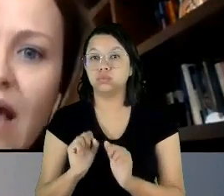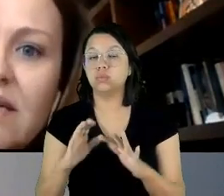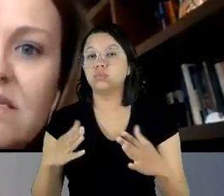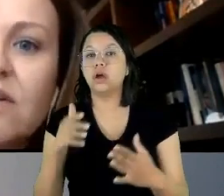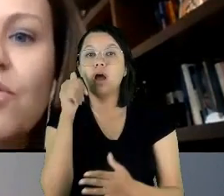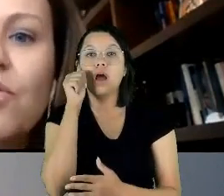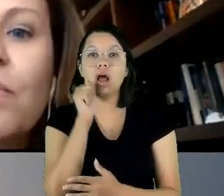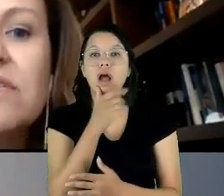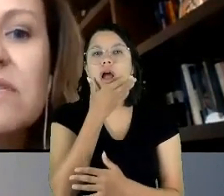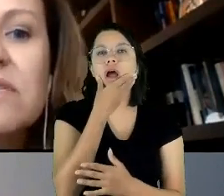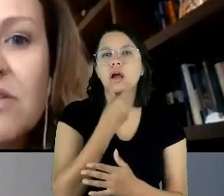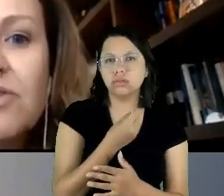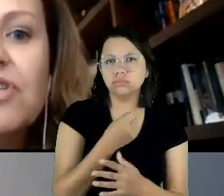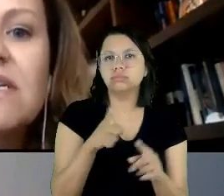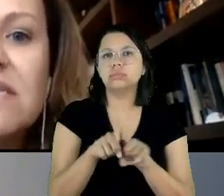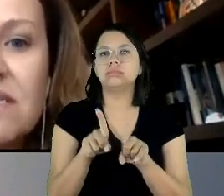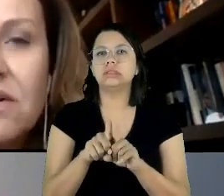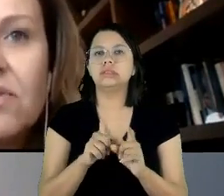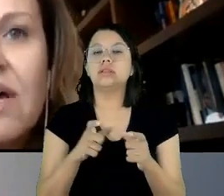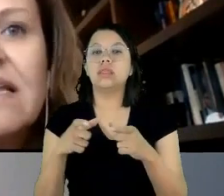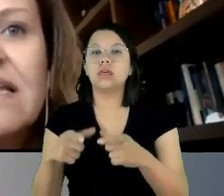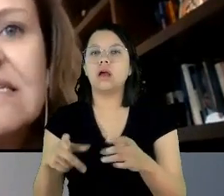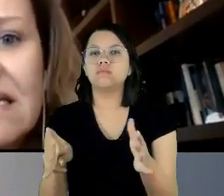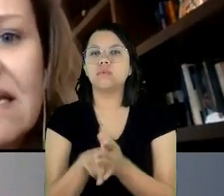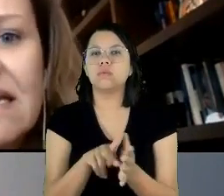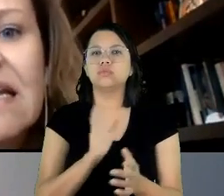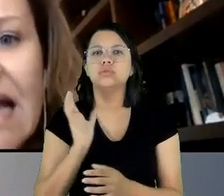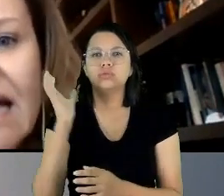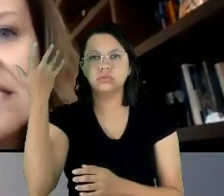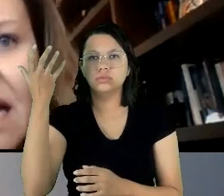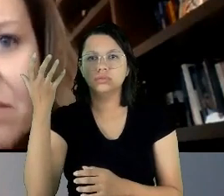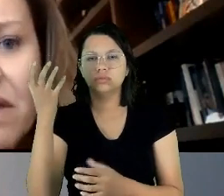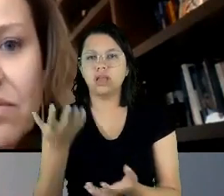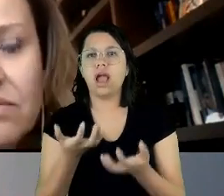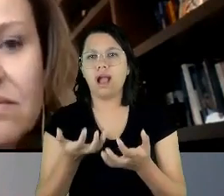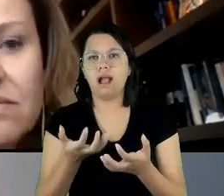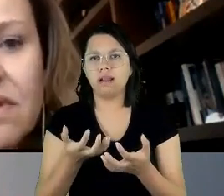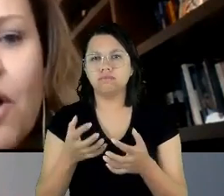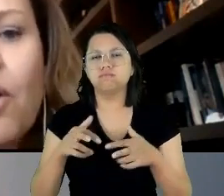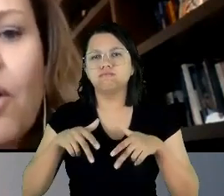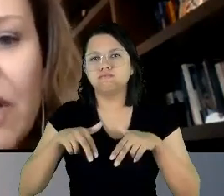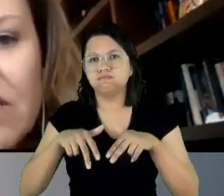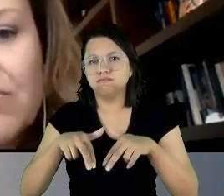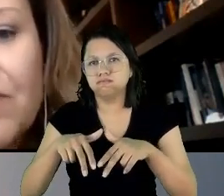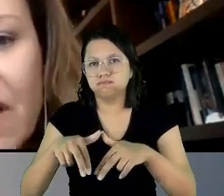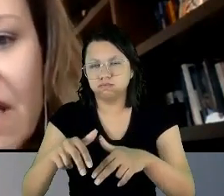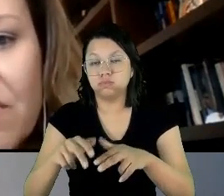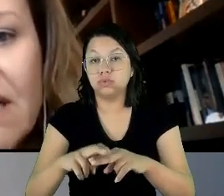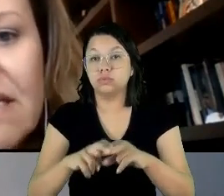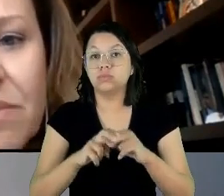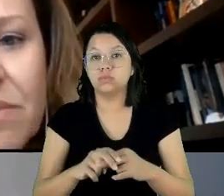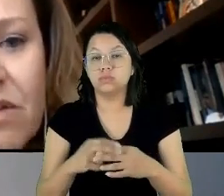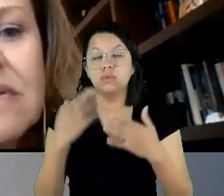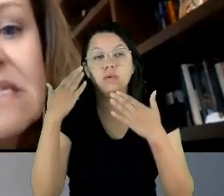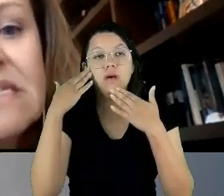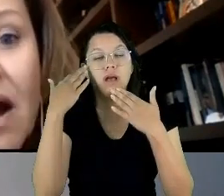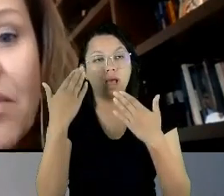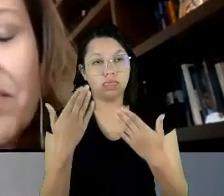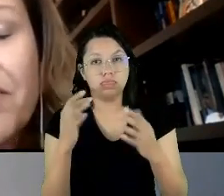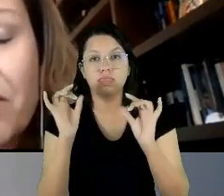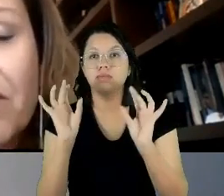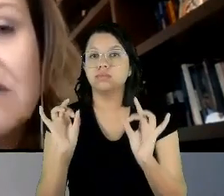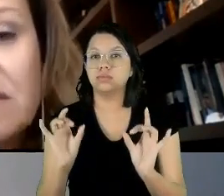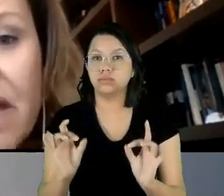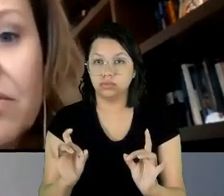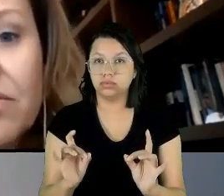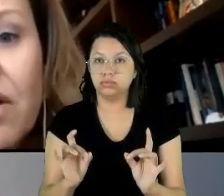e mulheres que ocupam os espaços de decisão decidem trilhar esse caminho. Por isso, fica aqui um agradecimento especial